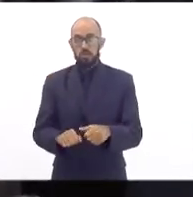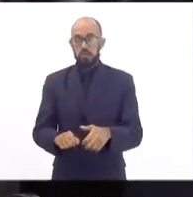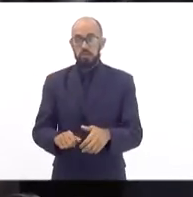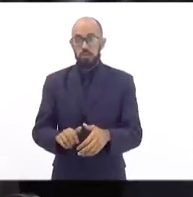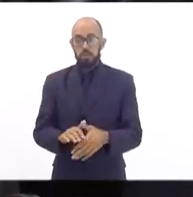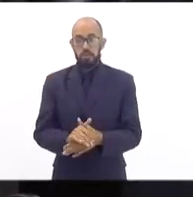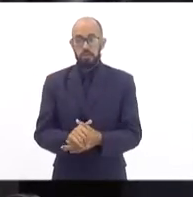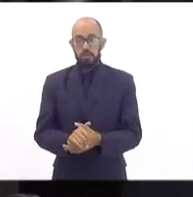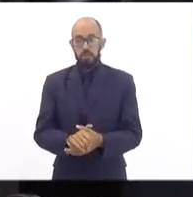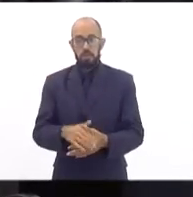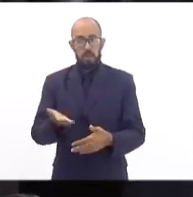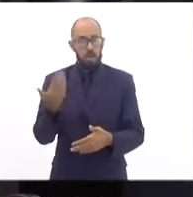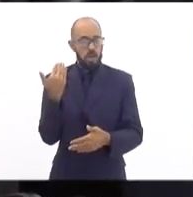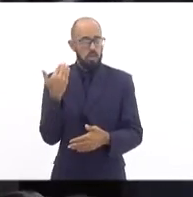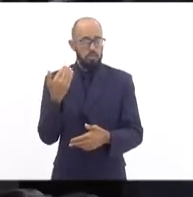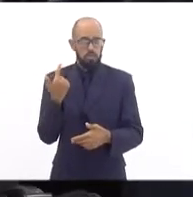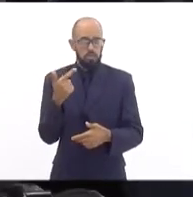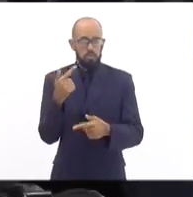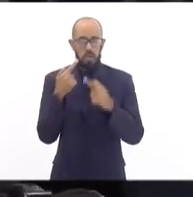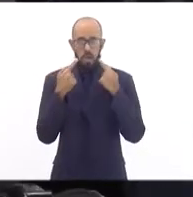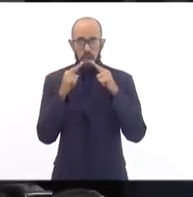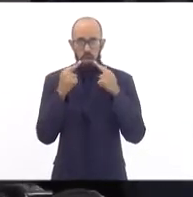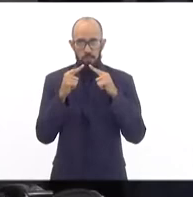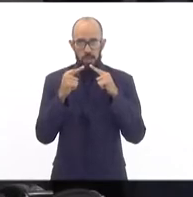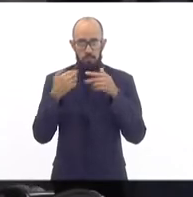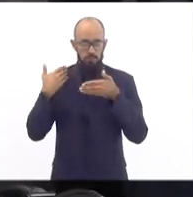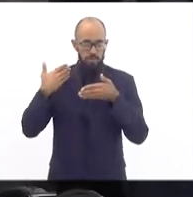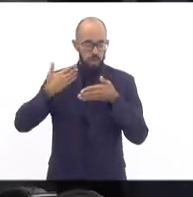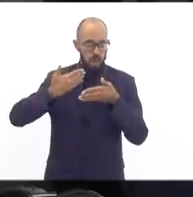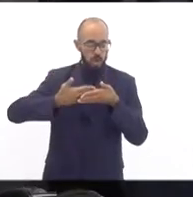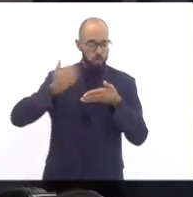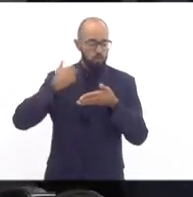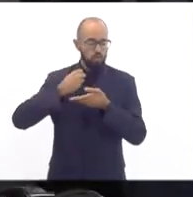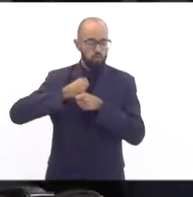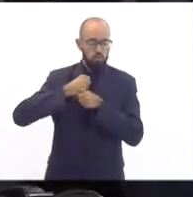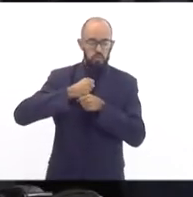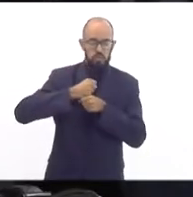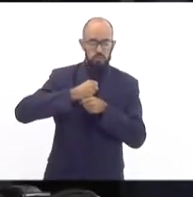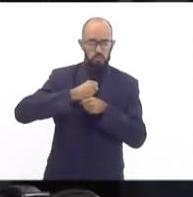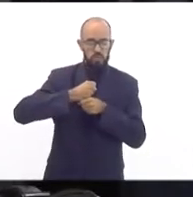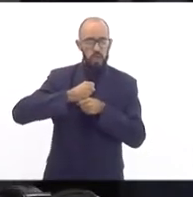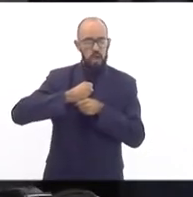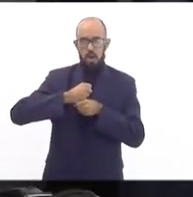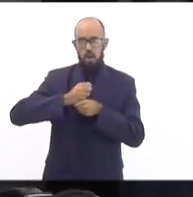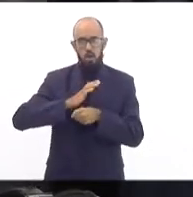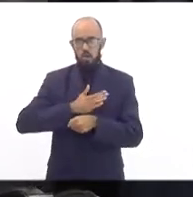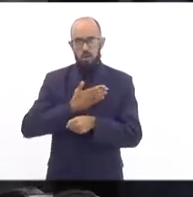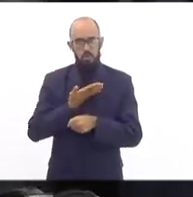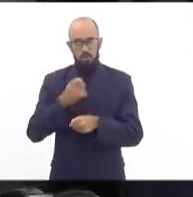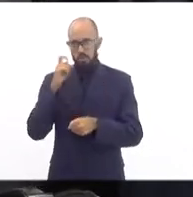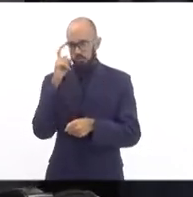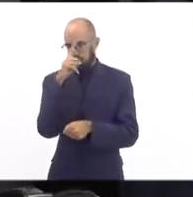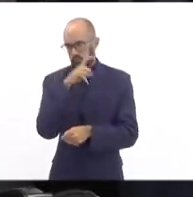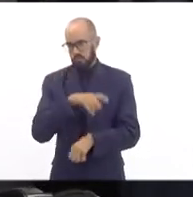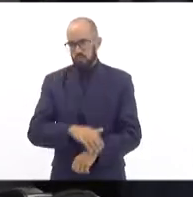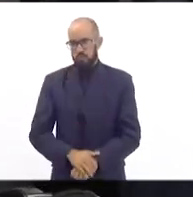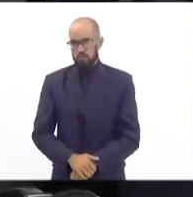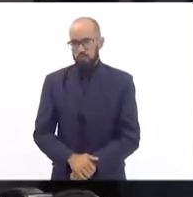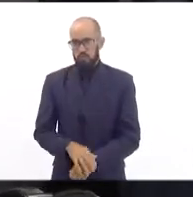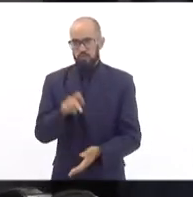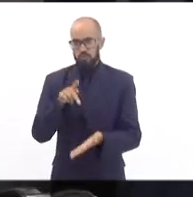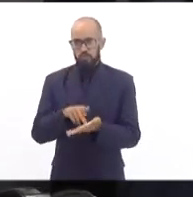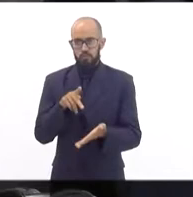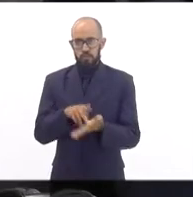nos queixar. Mas de uns anos para cá, está completamente difícil. É um